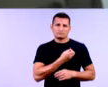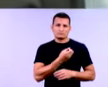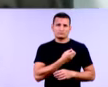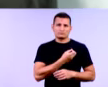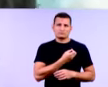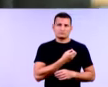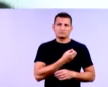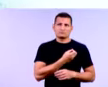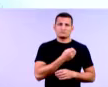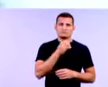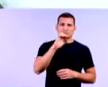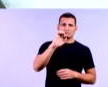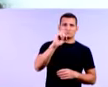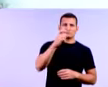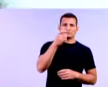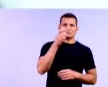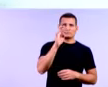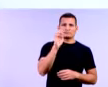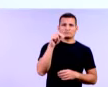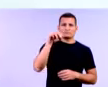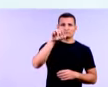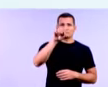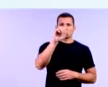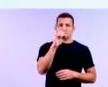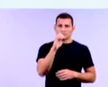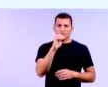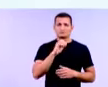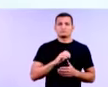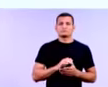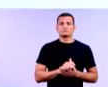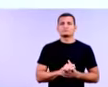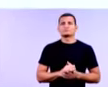Olha, normalmente, com essa questão da ata